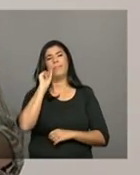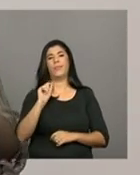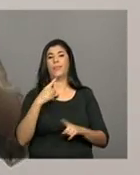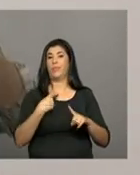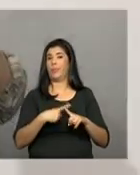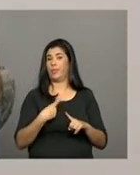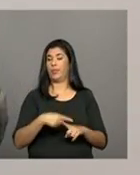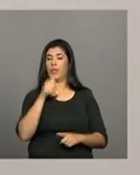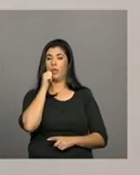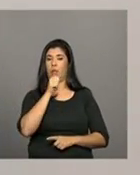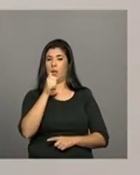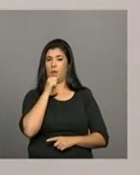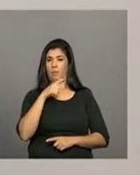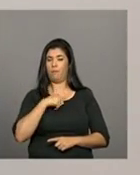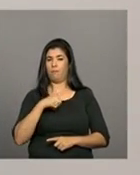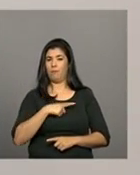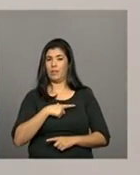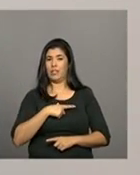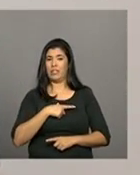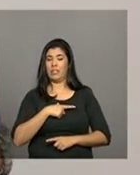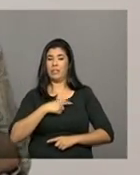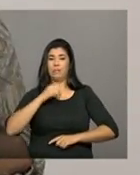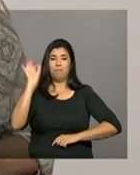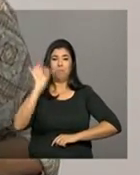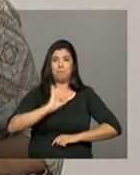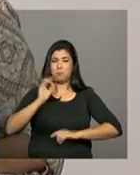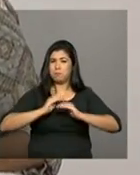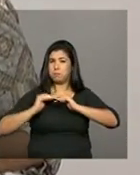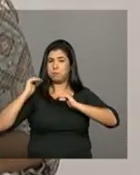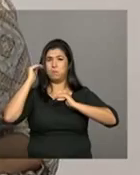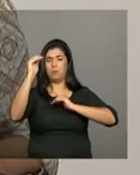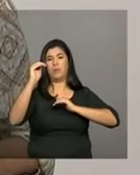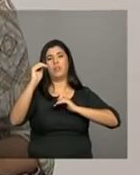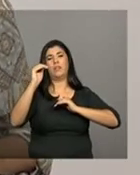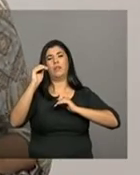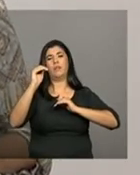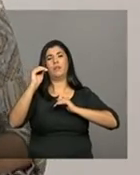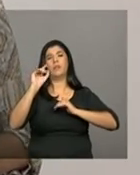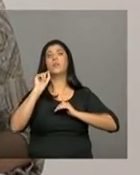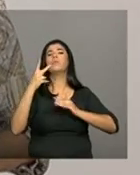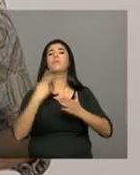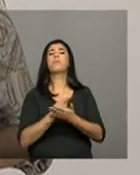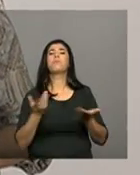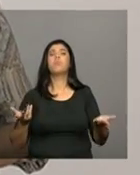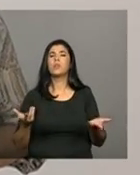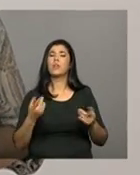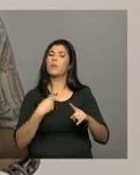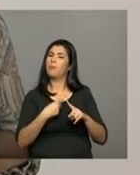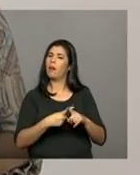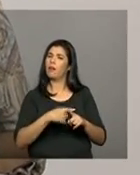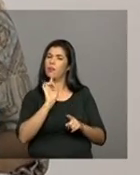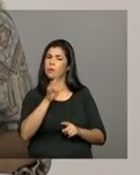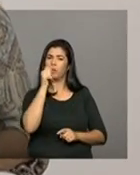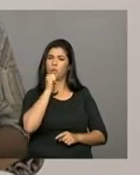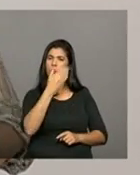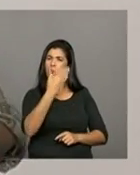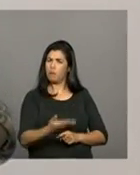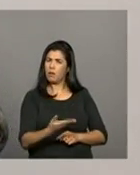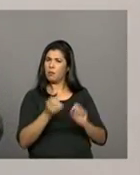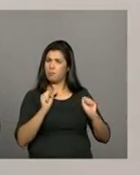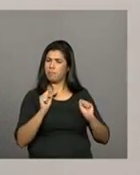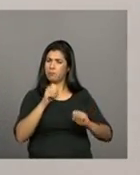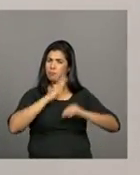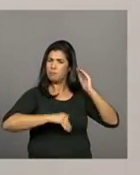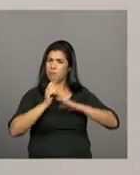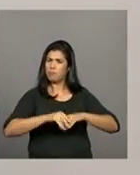violência, na proporção que ocorre com a mulher, se deve apenas ao fato dela ser mulher. E